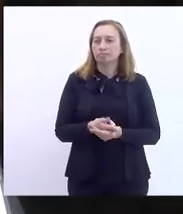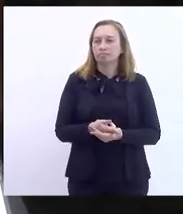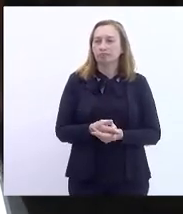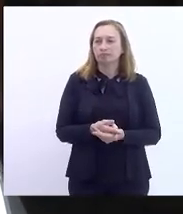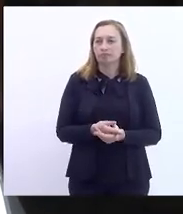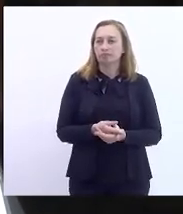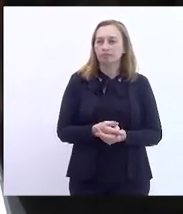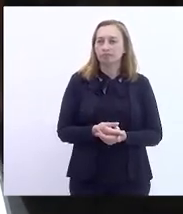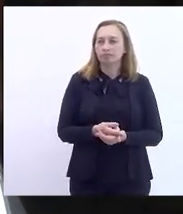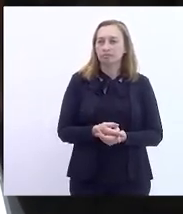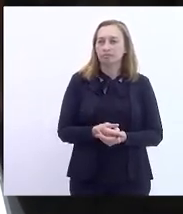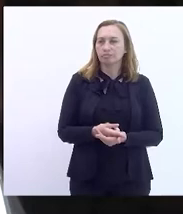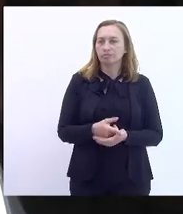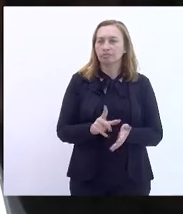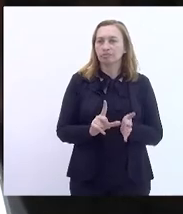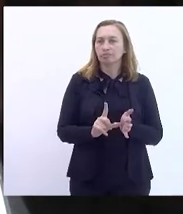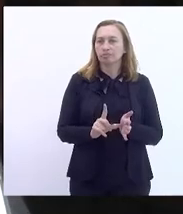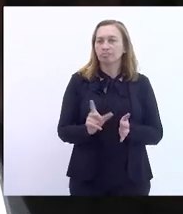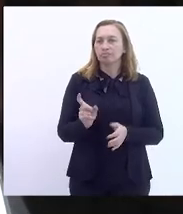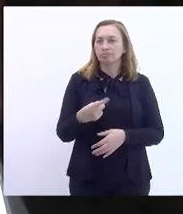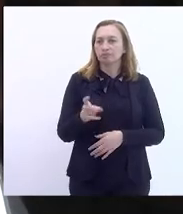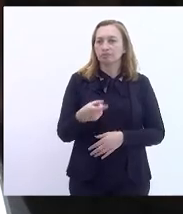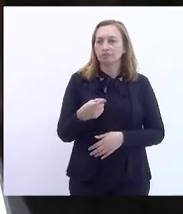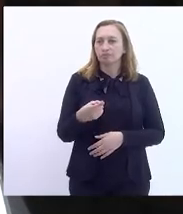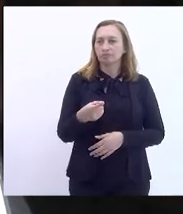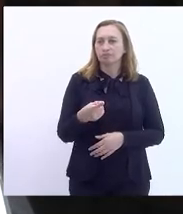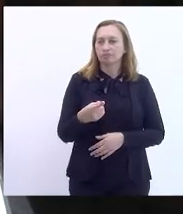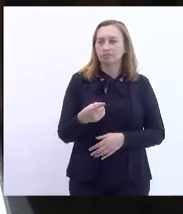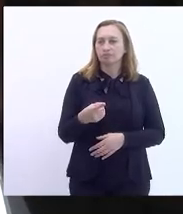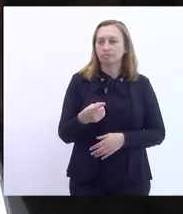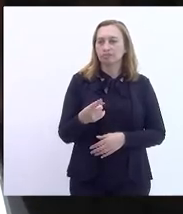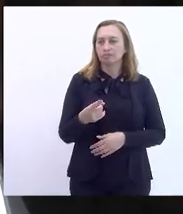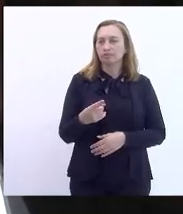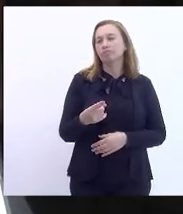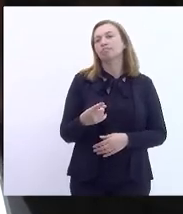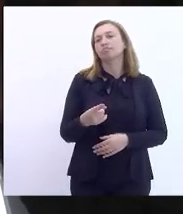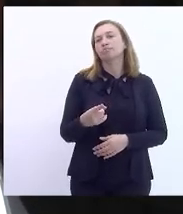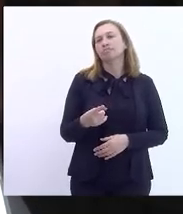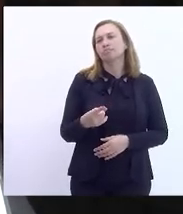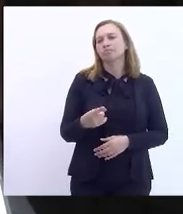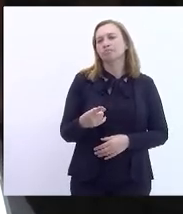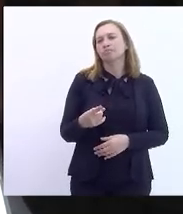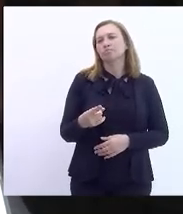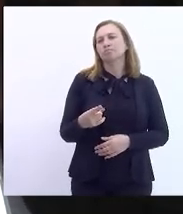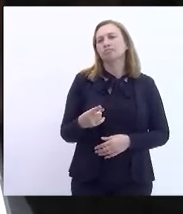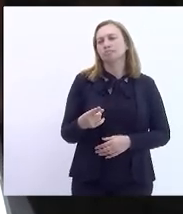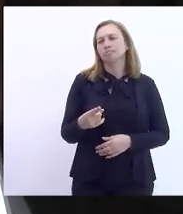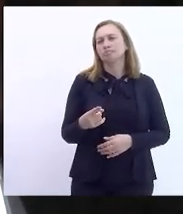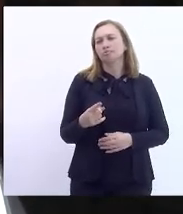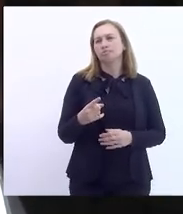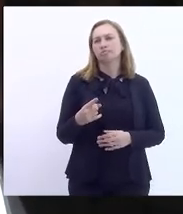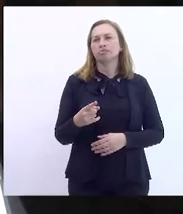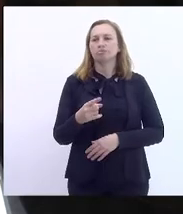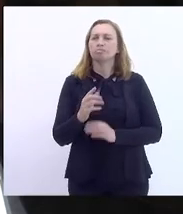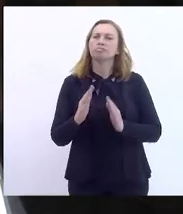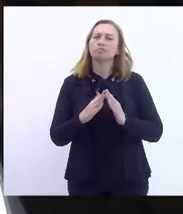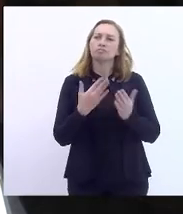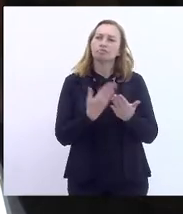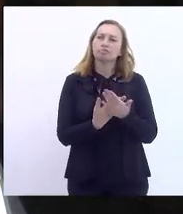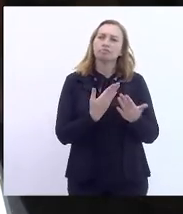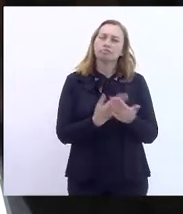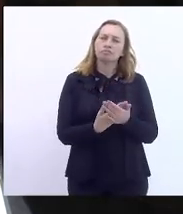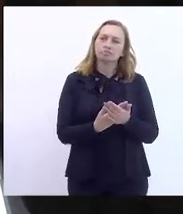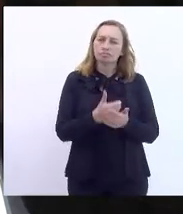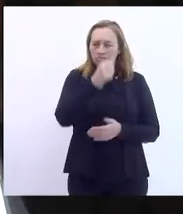recargas atrasadas do cartão alimentação escolar que a Prefeitura do Rio de Janeiro não tem pago veja que odeia das brigadas populares